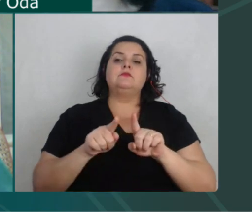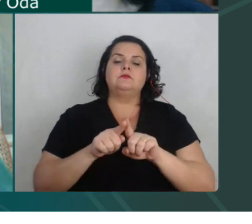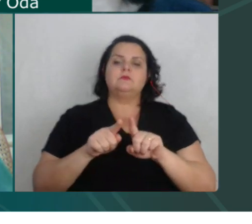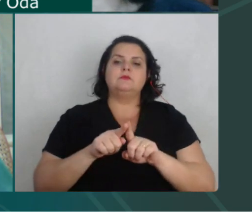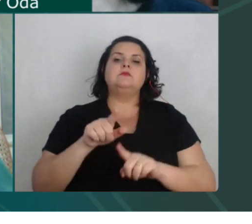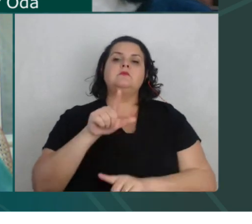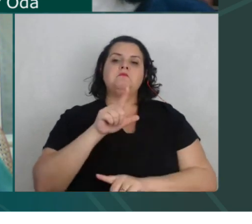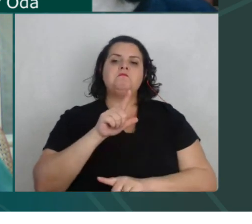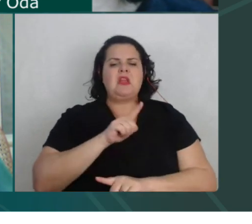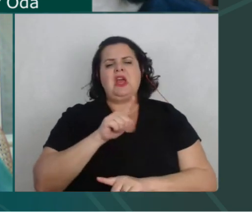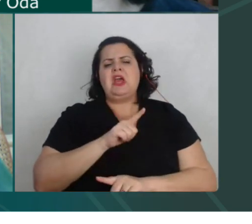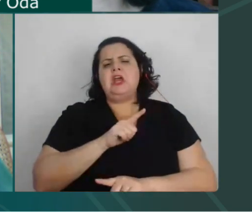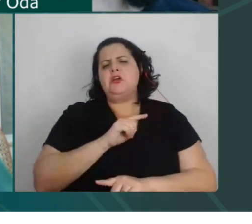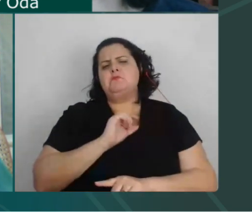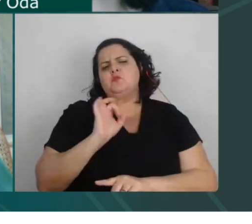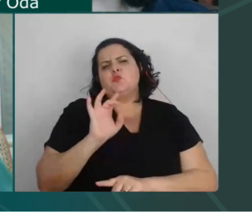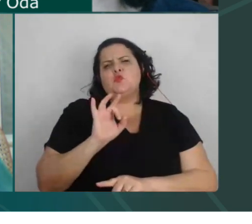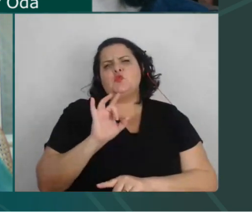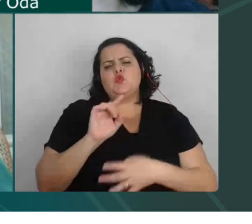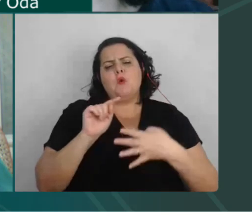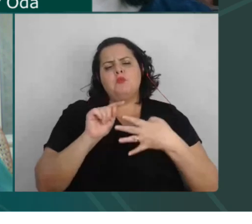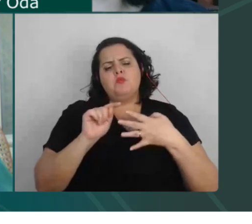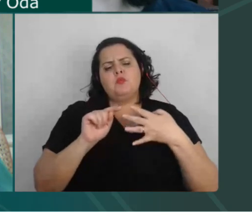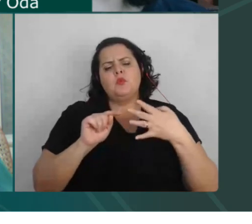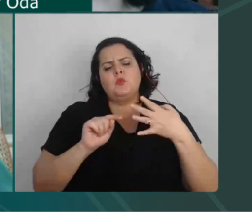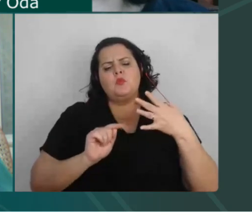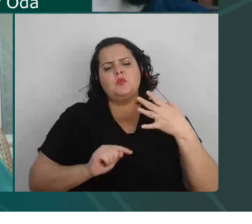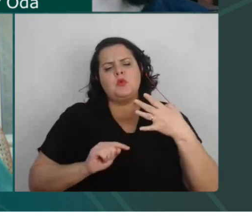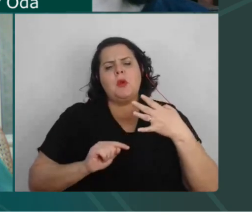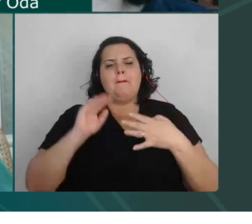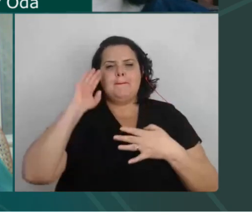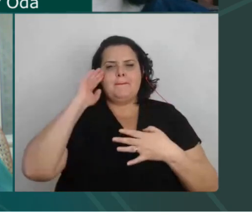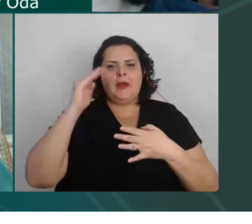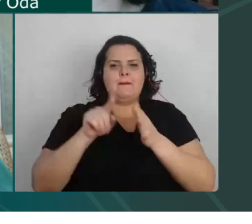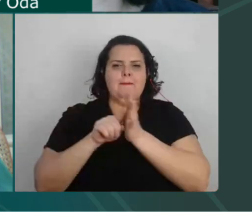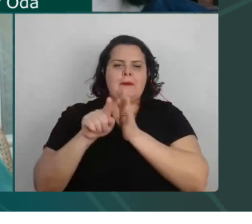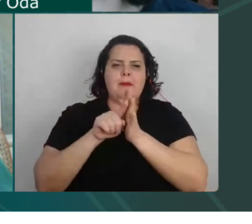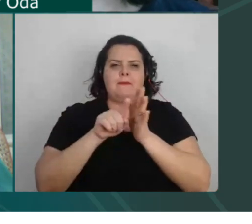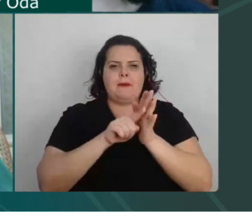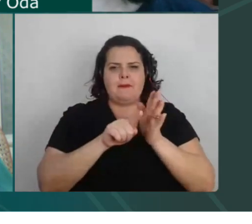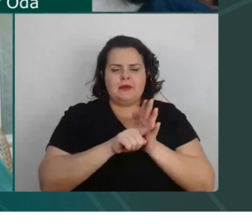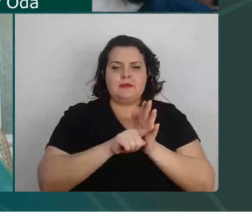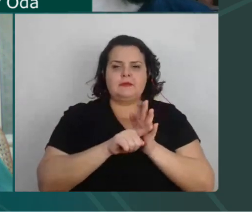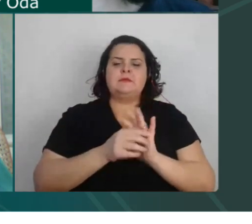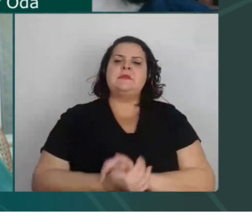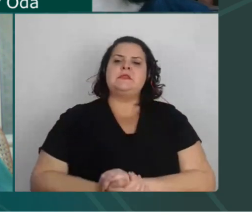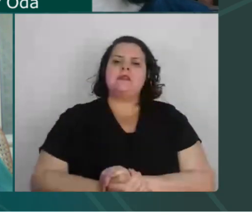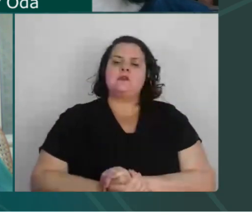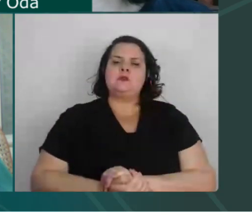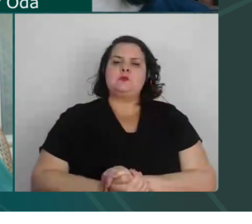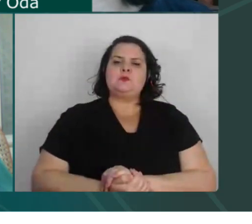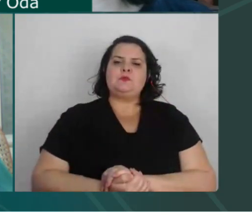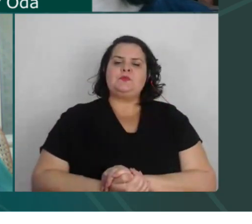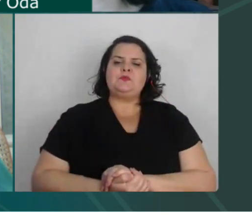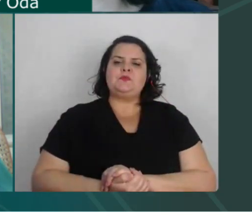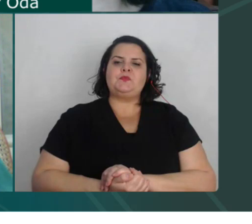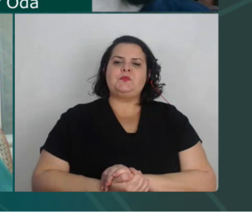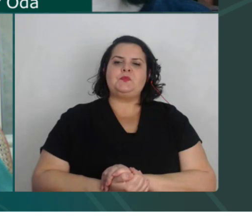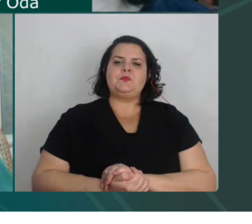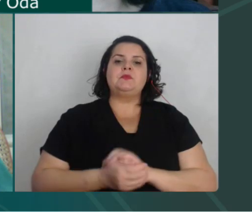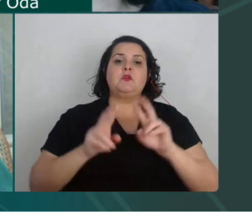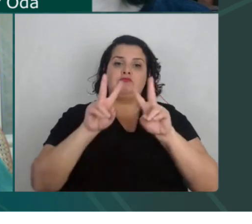foram essas questões que as principais questões que a gente teve. A gente teve uma grande quantidade de participações e foram essas temáticas